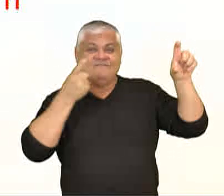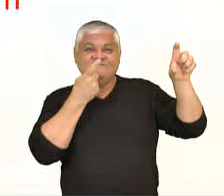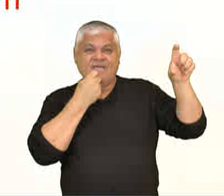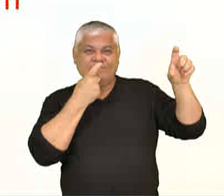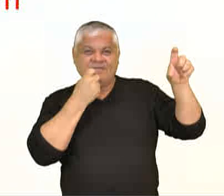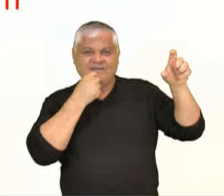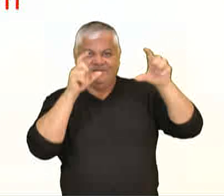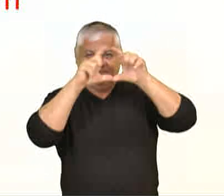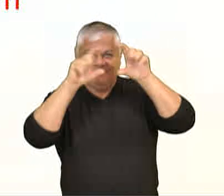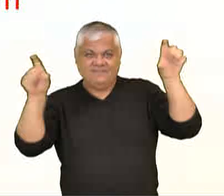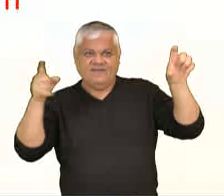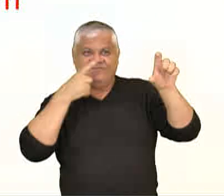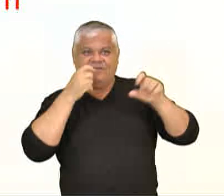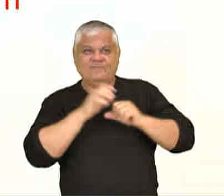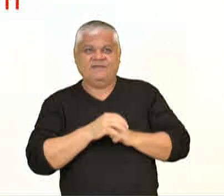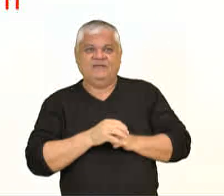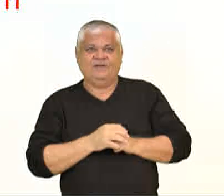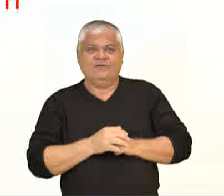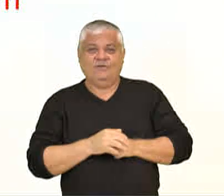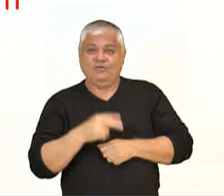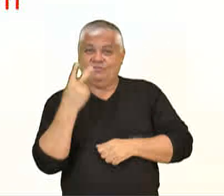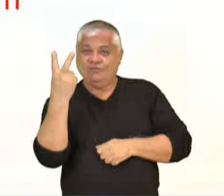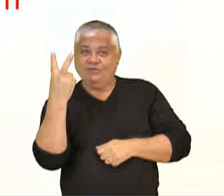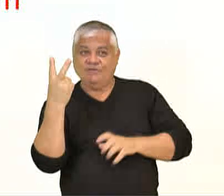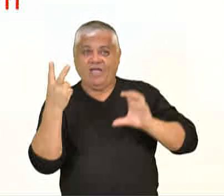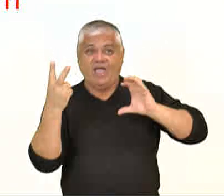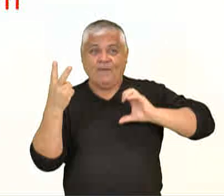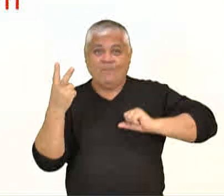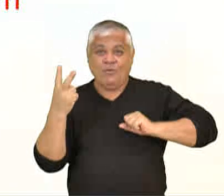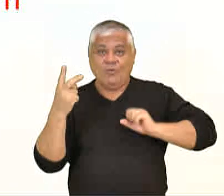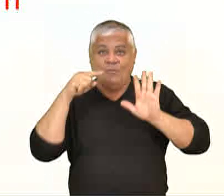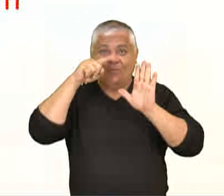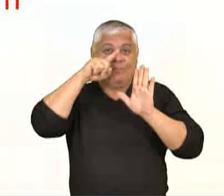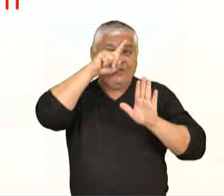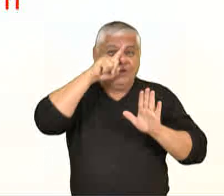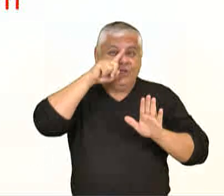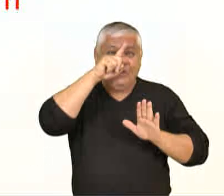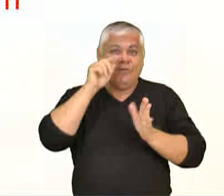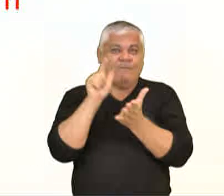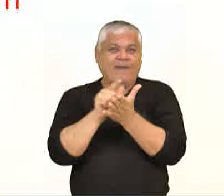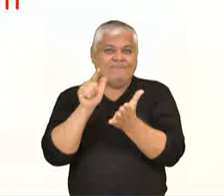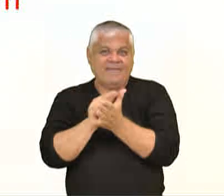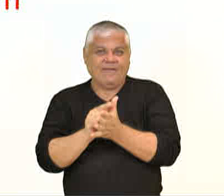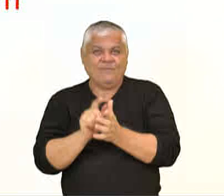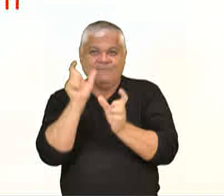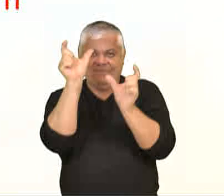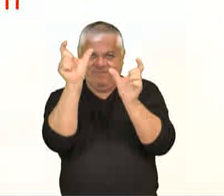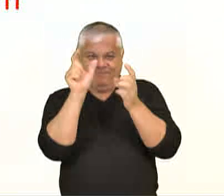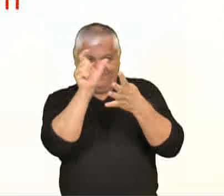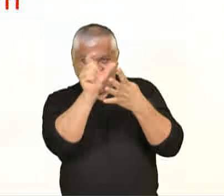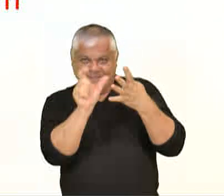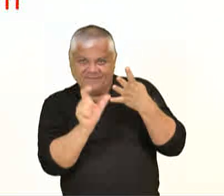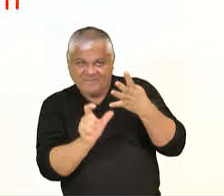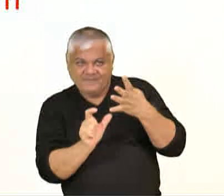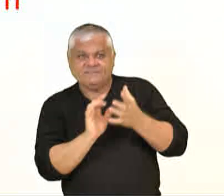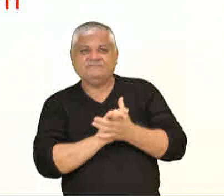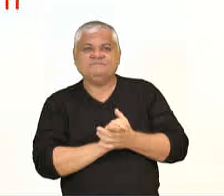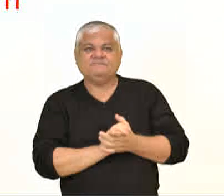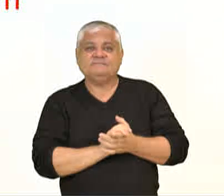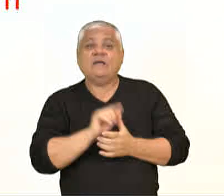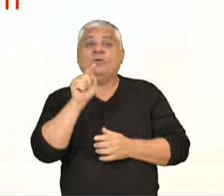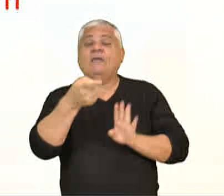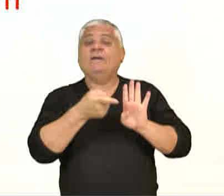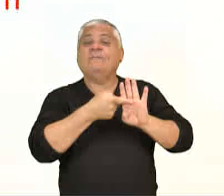destaques, 2, amor, abismo e papel. A metáfora náutica aqui com o universo marinho,